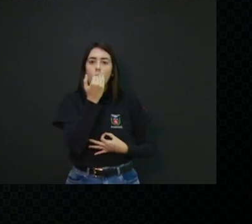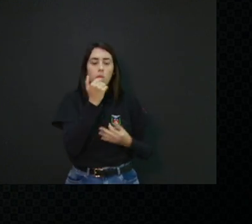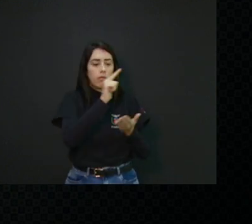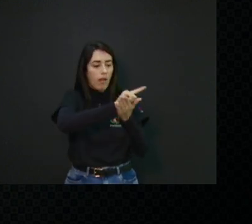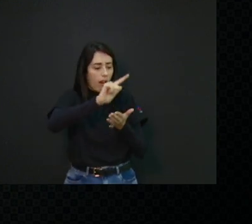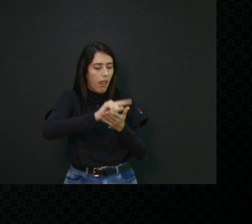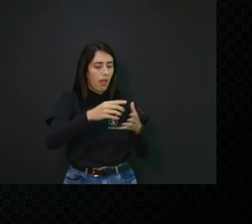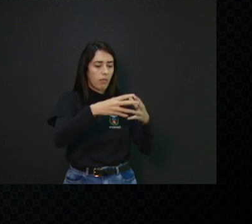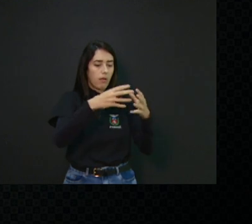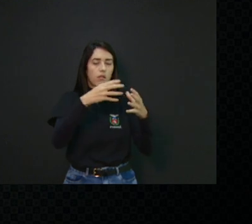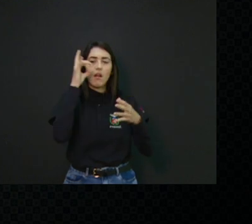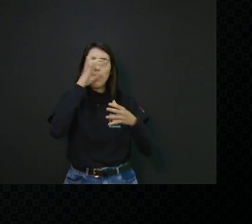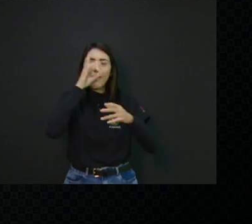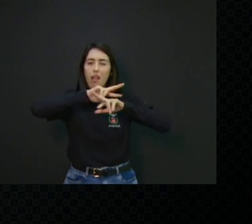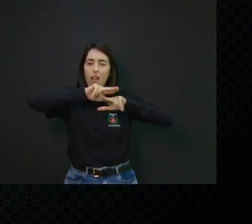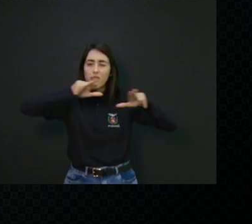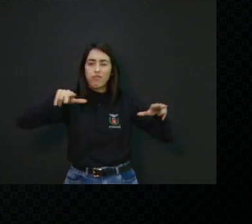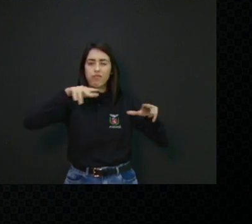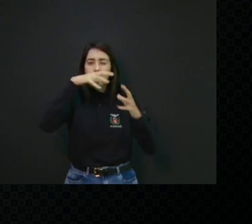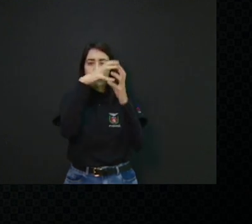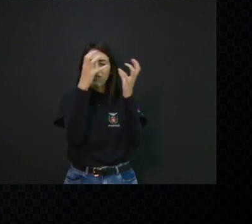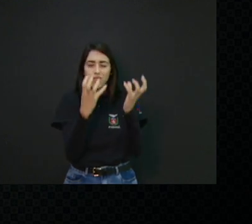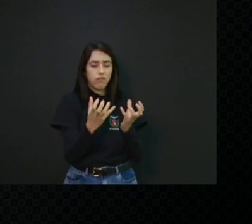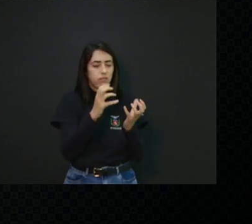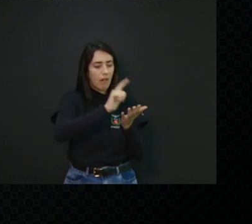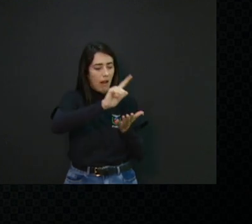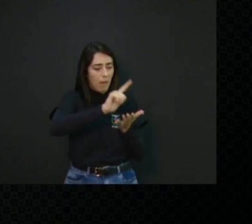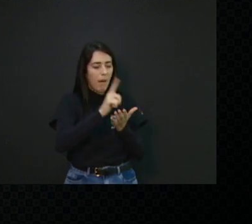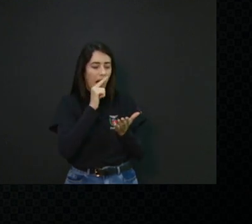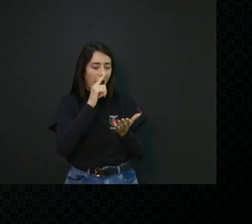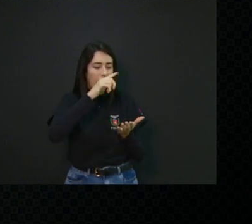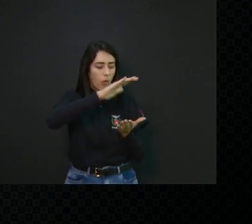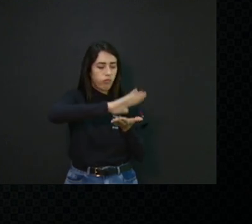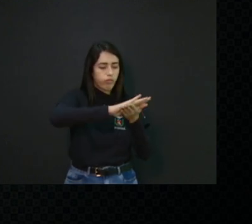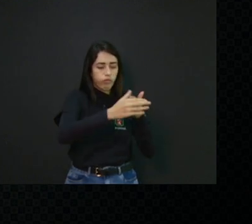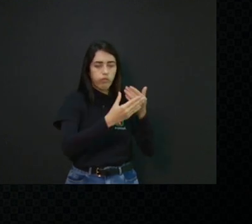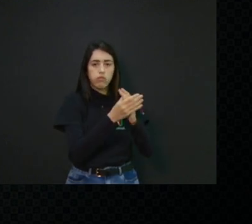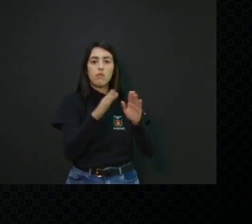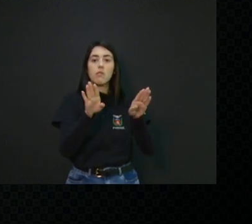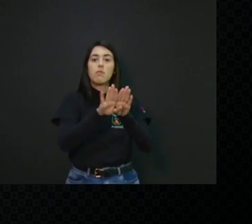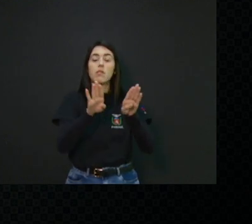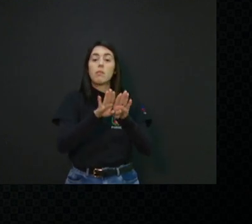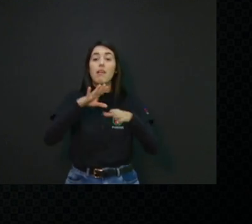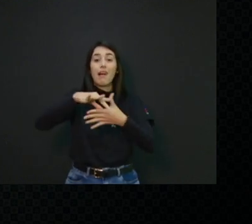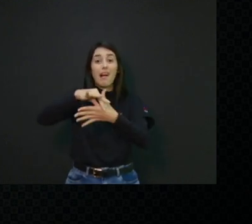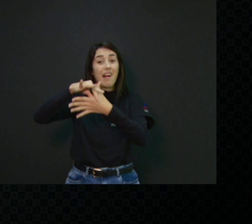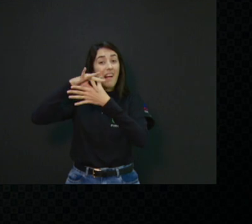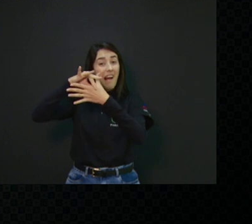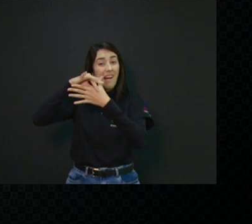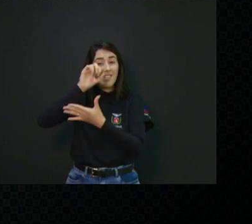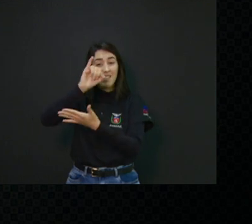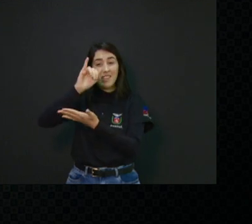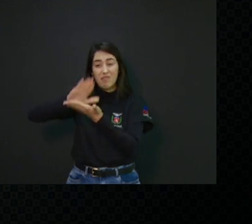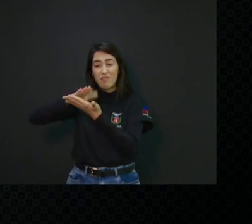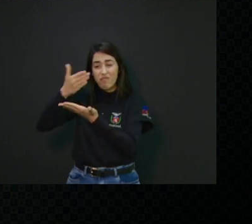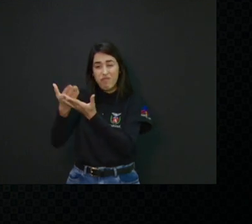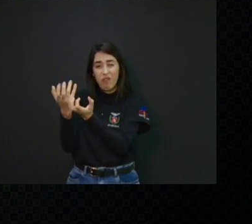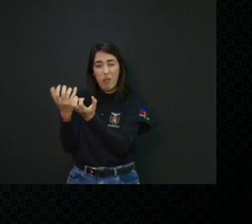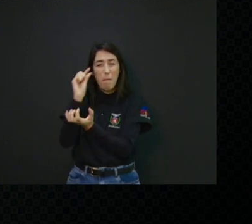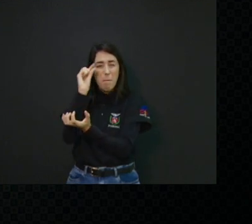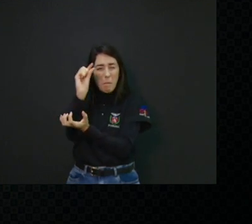da comida, não, na carne mal passada, né, dos malefícios dessa carne mal passada.